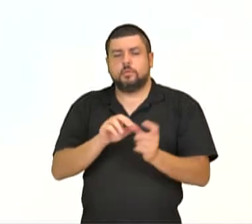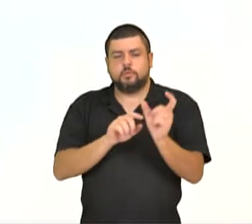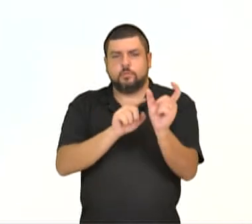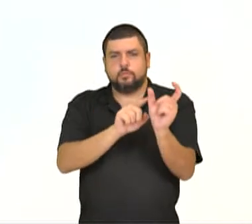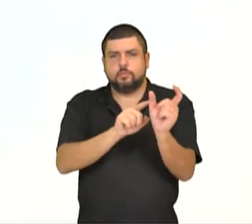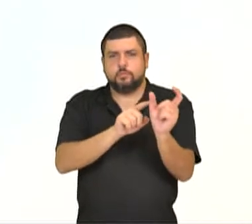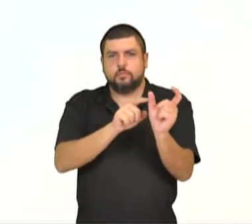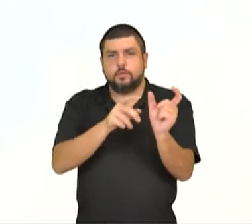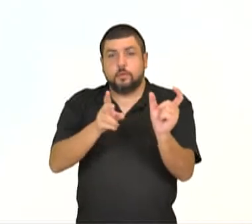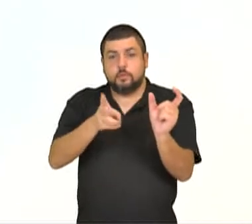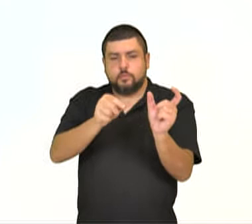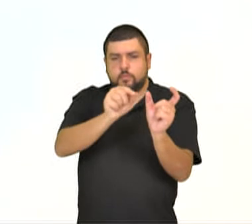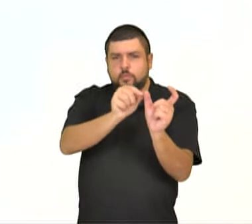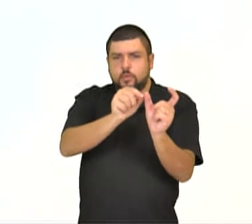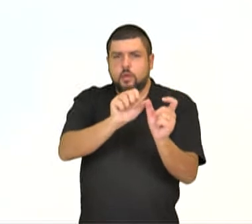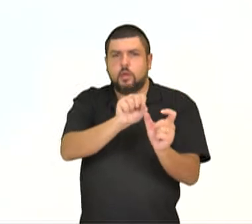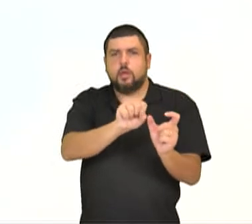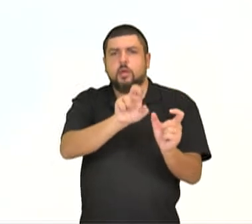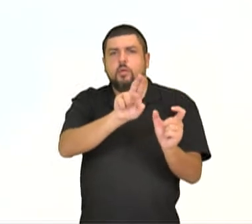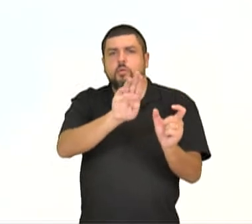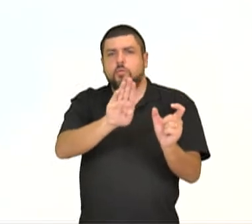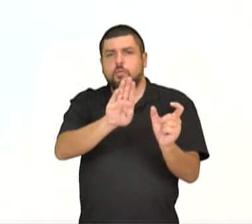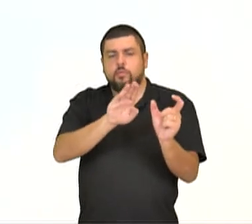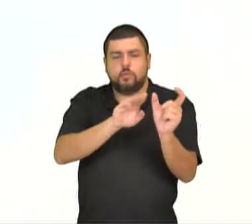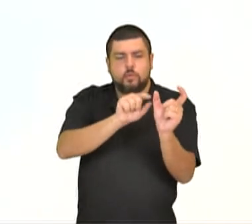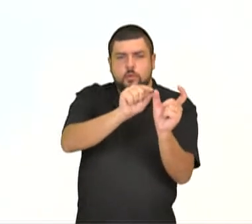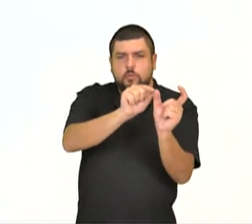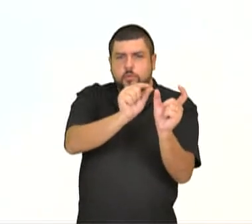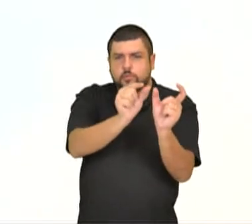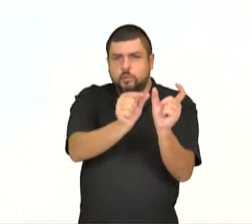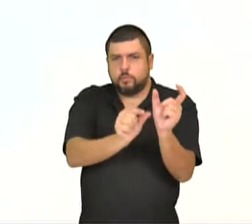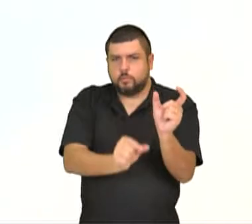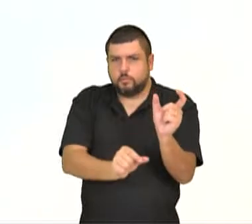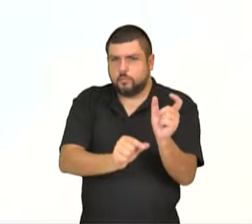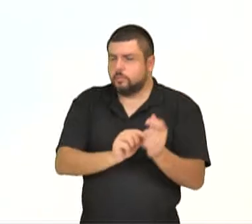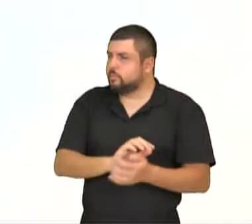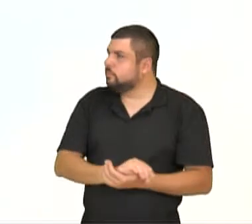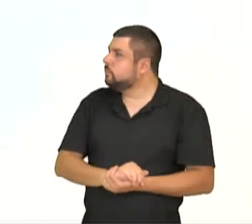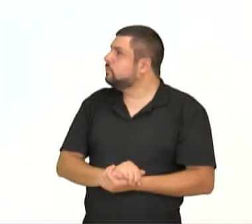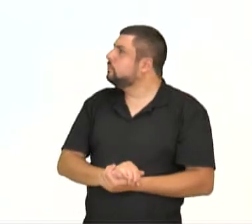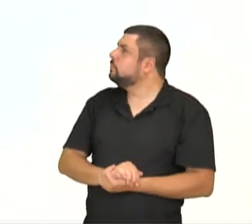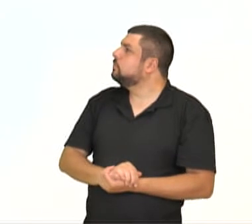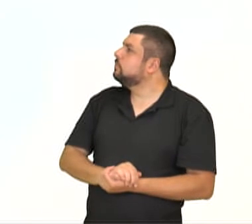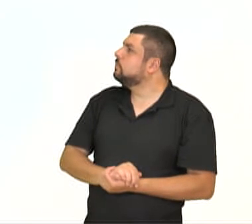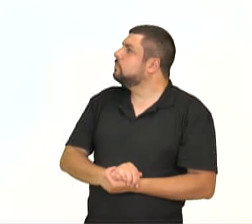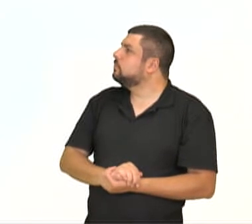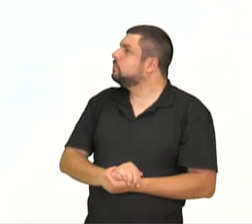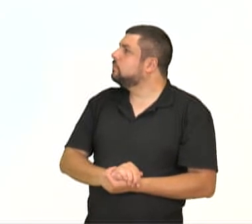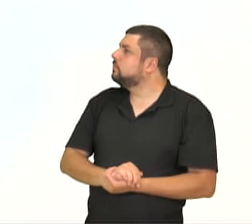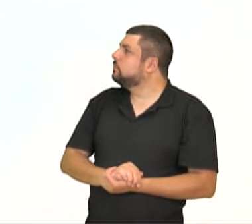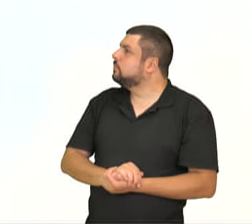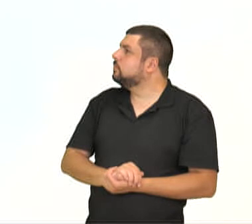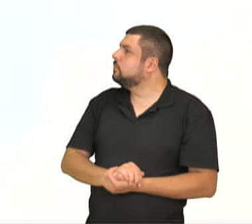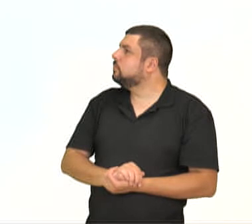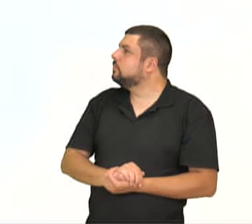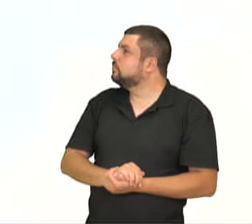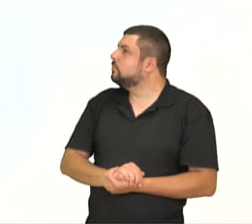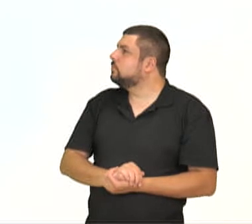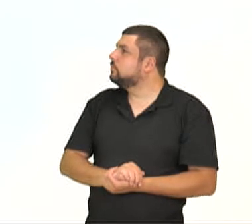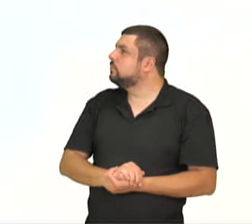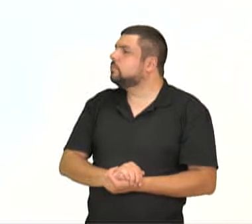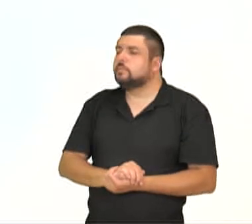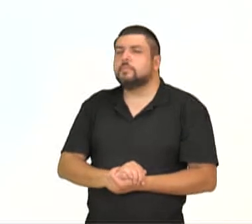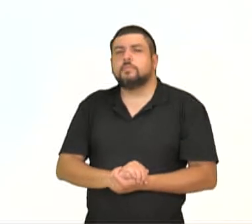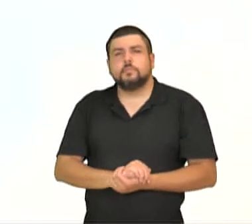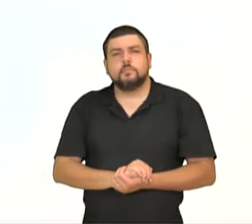raiz, sube. Sube tu, subi vos, suba usted. Certo? Agora